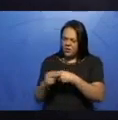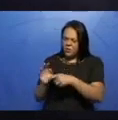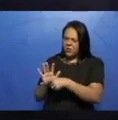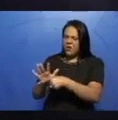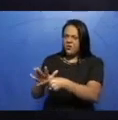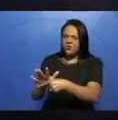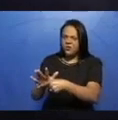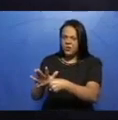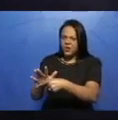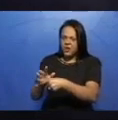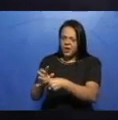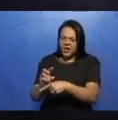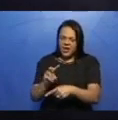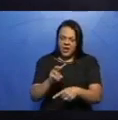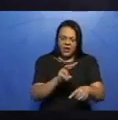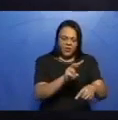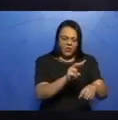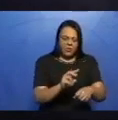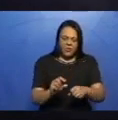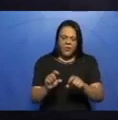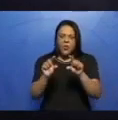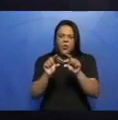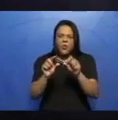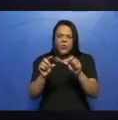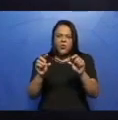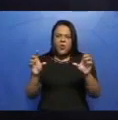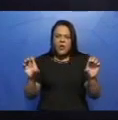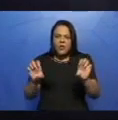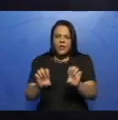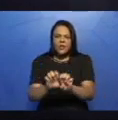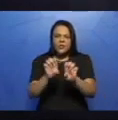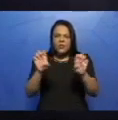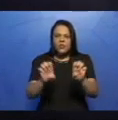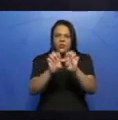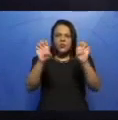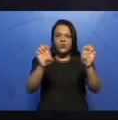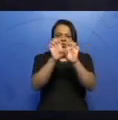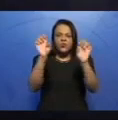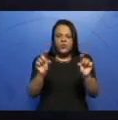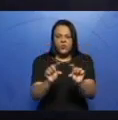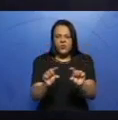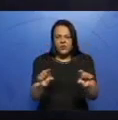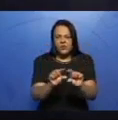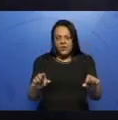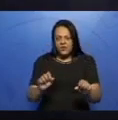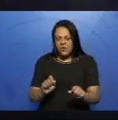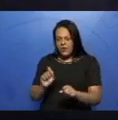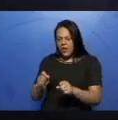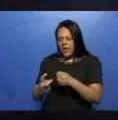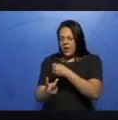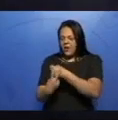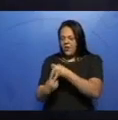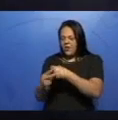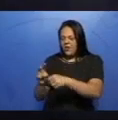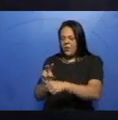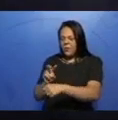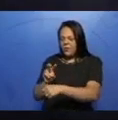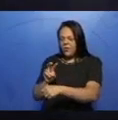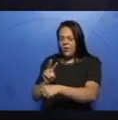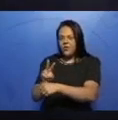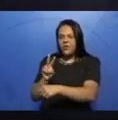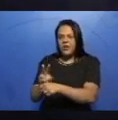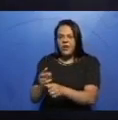diz, auxiliam outros verbos numa construção. Então, ele sempre vai estar, os verbos auxiliares, eles sempre vão estar junto